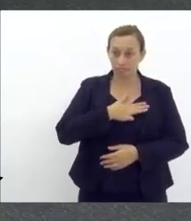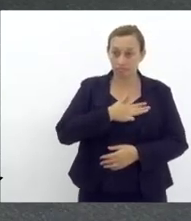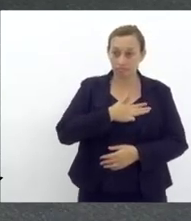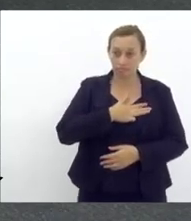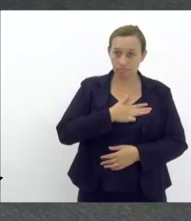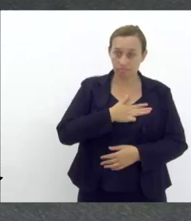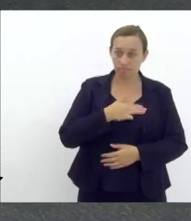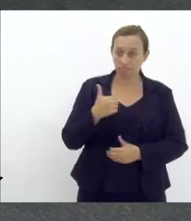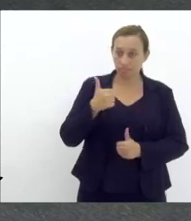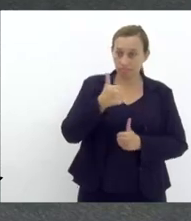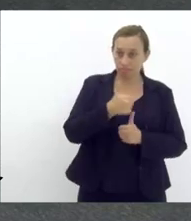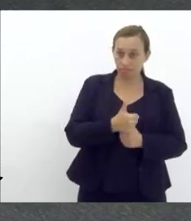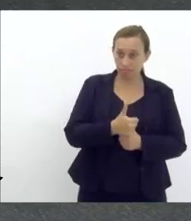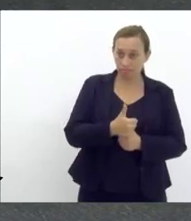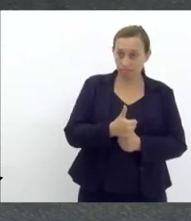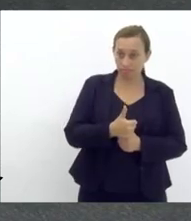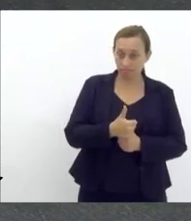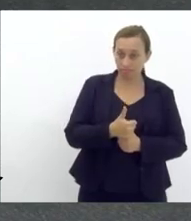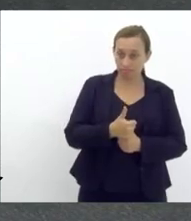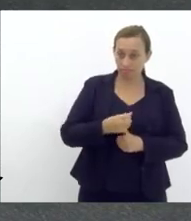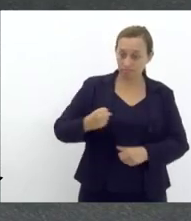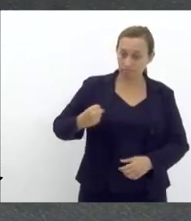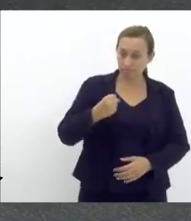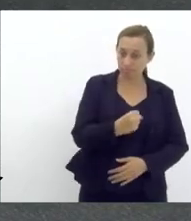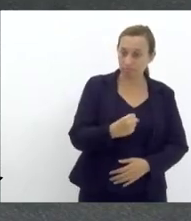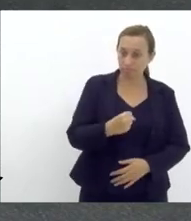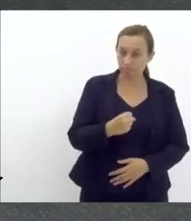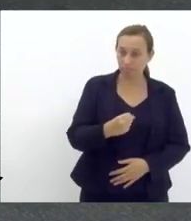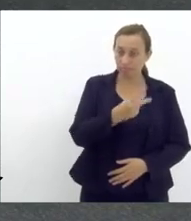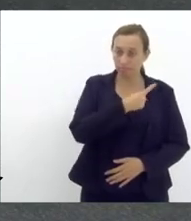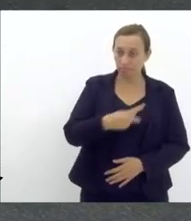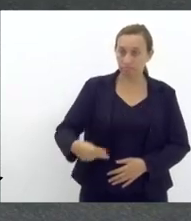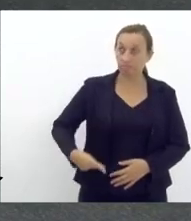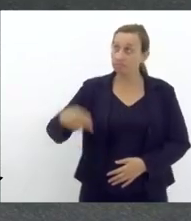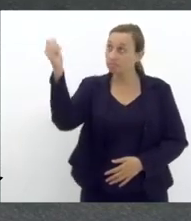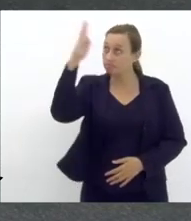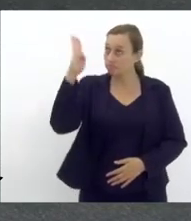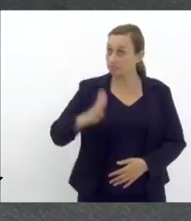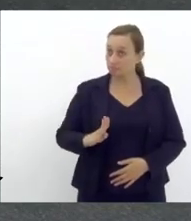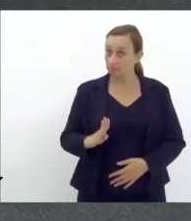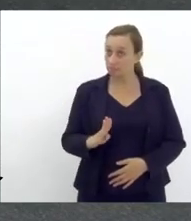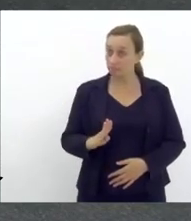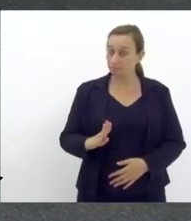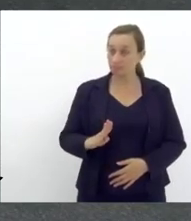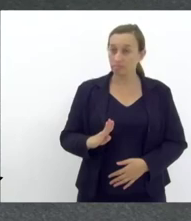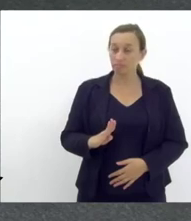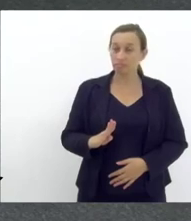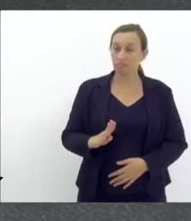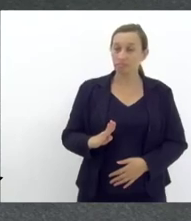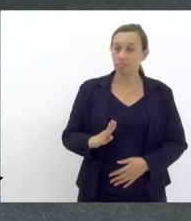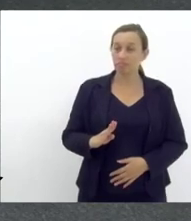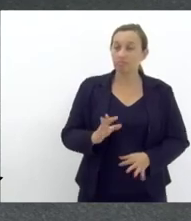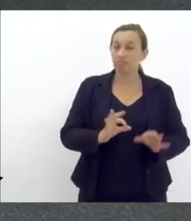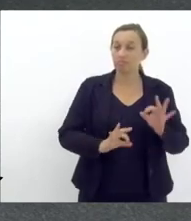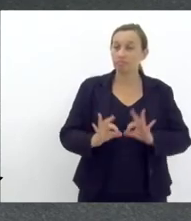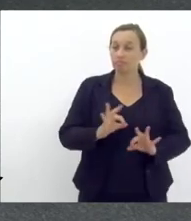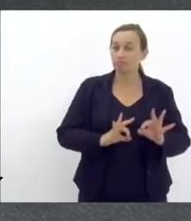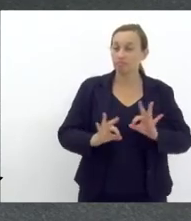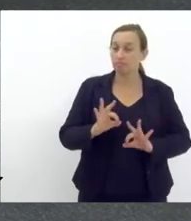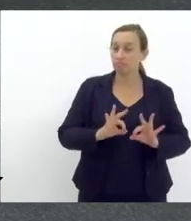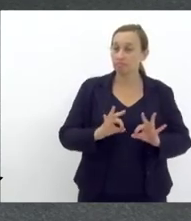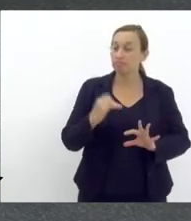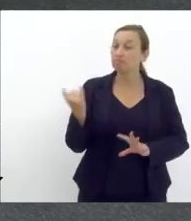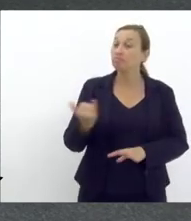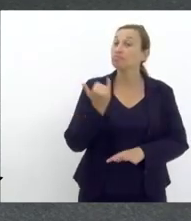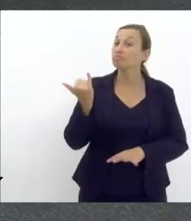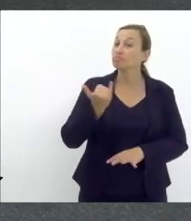Toma Posse pela primeira vez nesse país como presidente do Brasil ele lança um programa ousado e